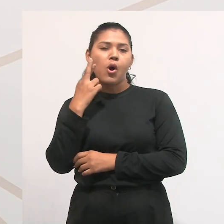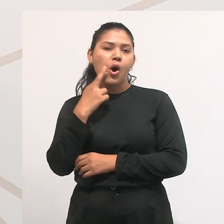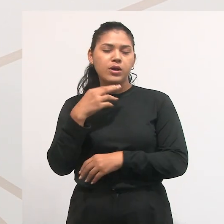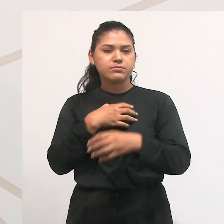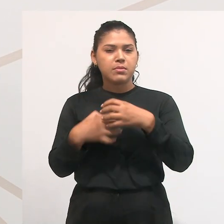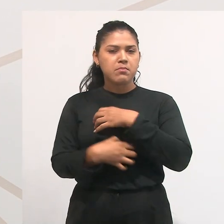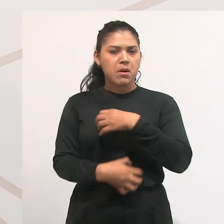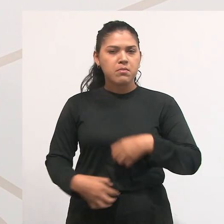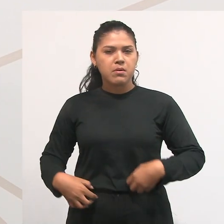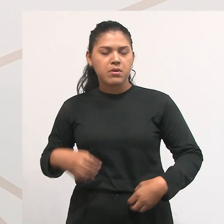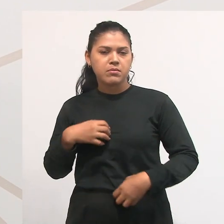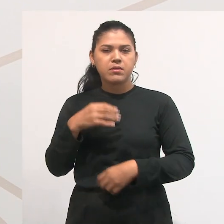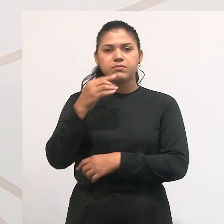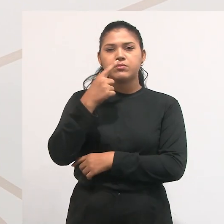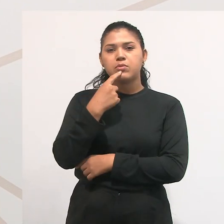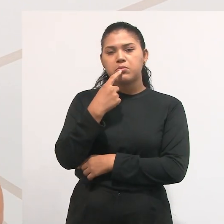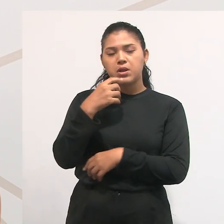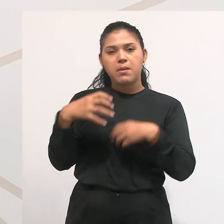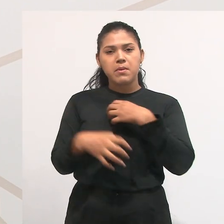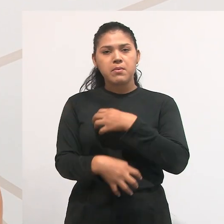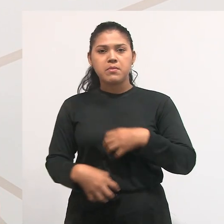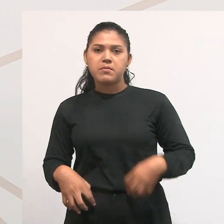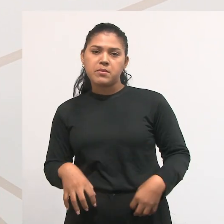com as flores vermelhas.